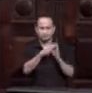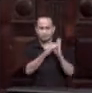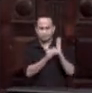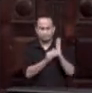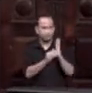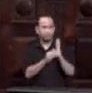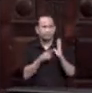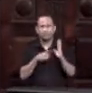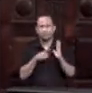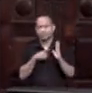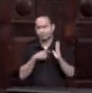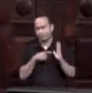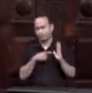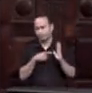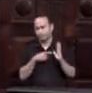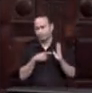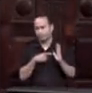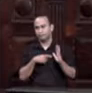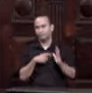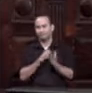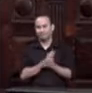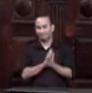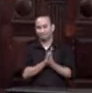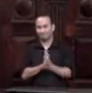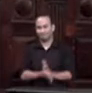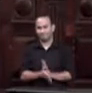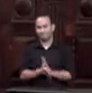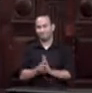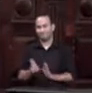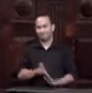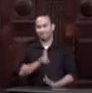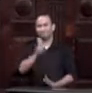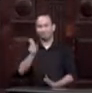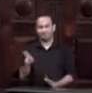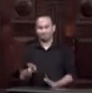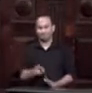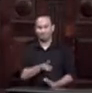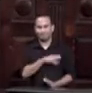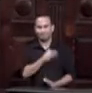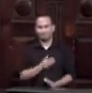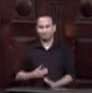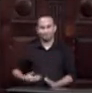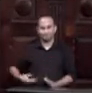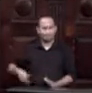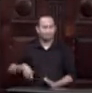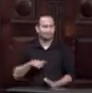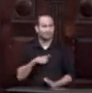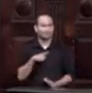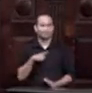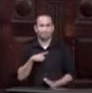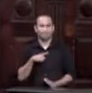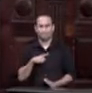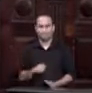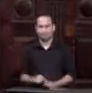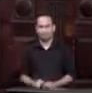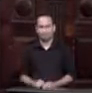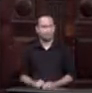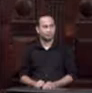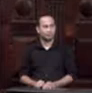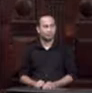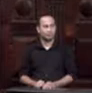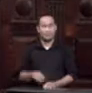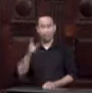tem o objetivo de excluir as universidades públicas dos efeitos do teto de gastos.